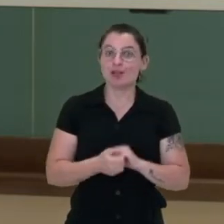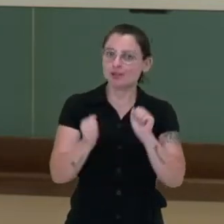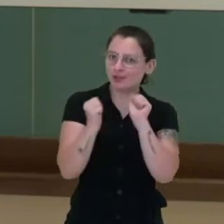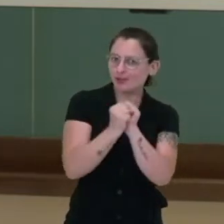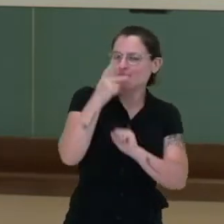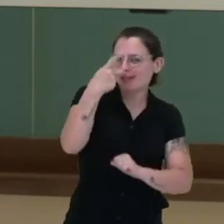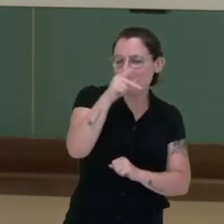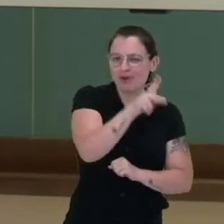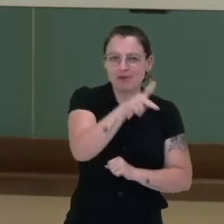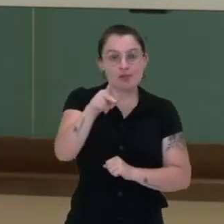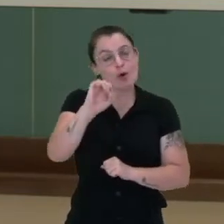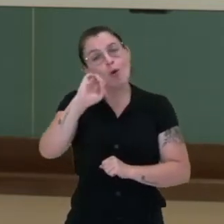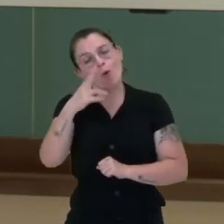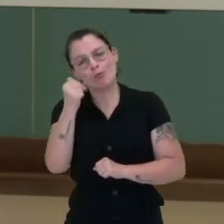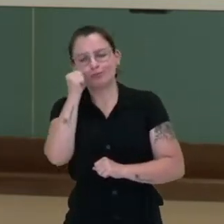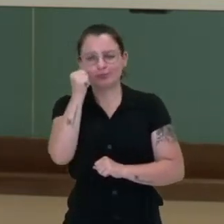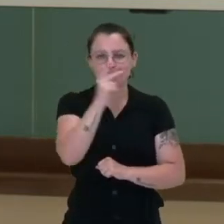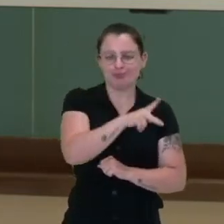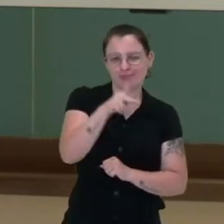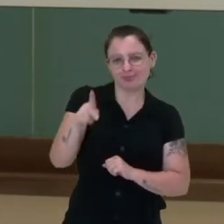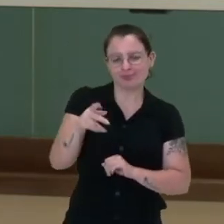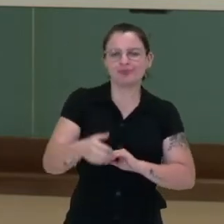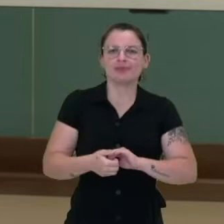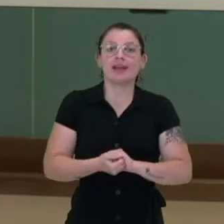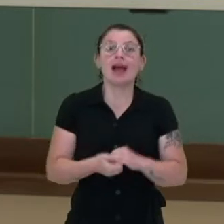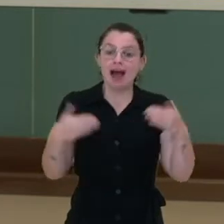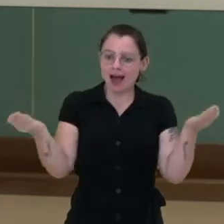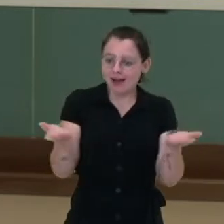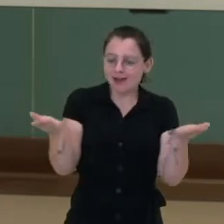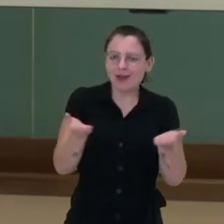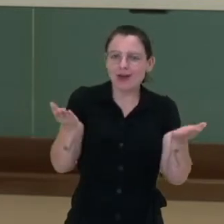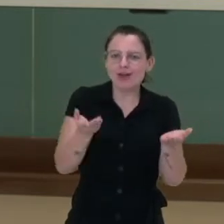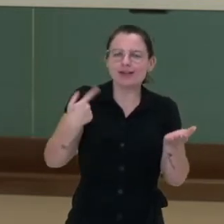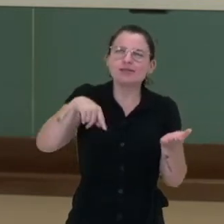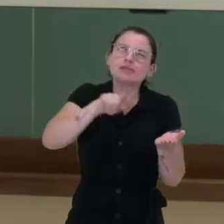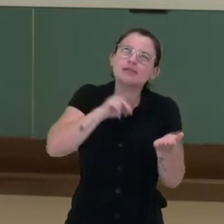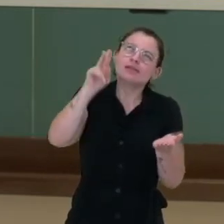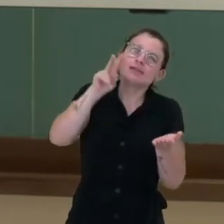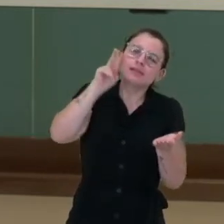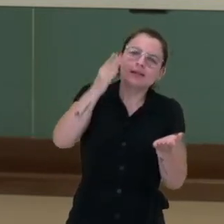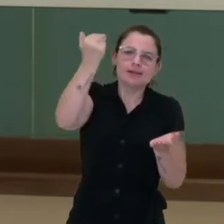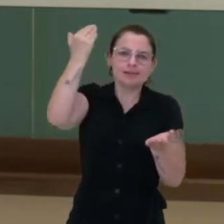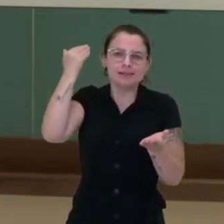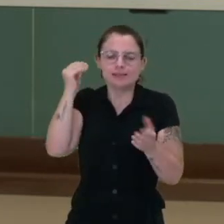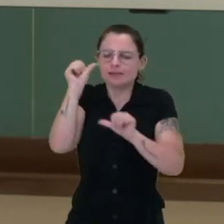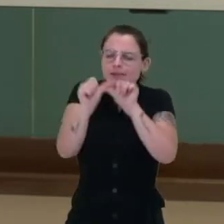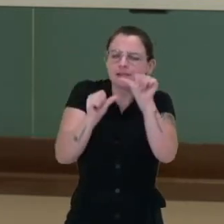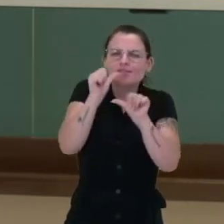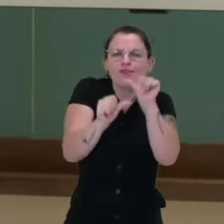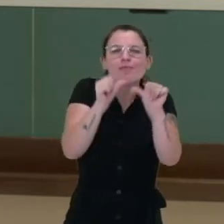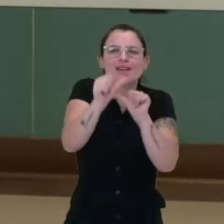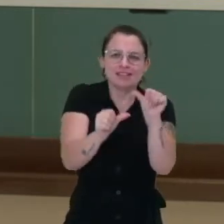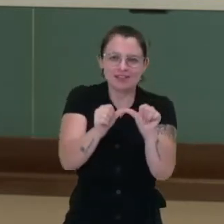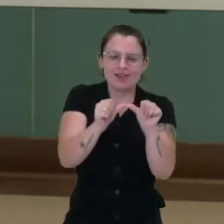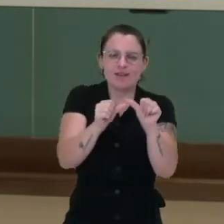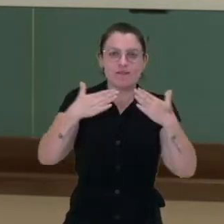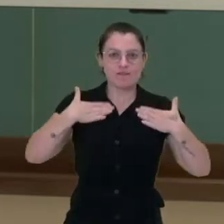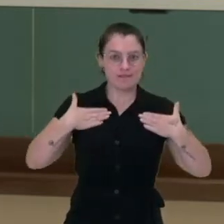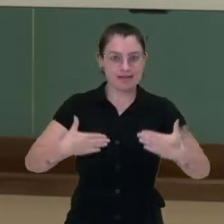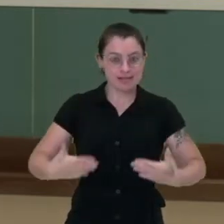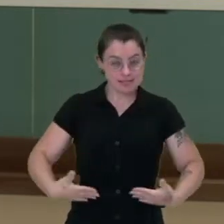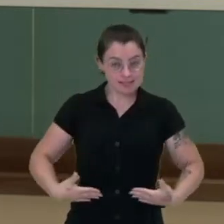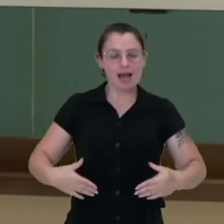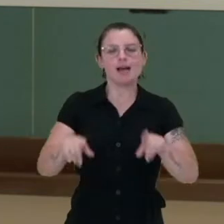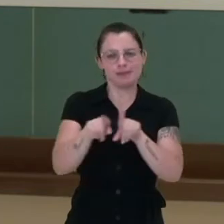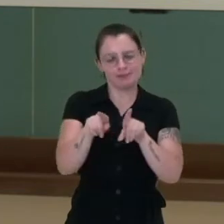professora. Então vamos lá conhecer e relembrar um pouquinho de transformações físicas e